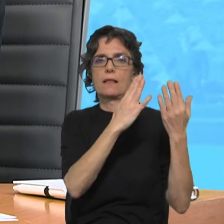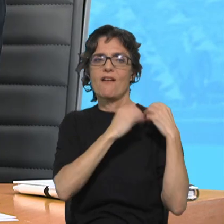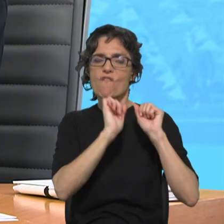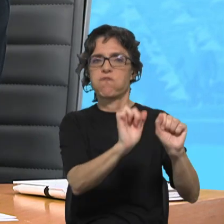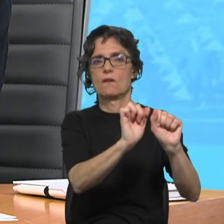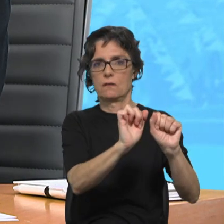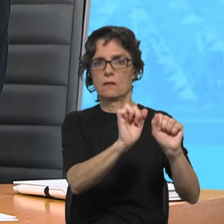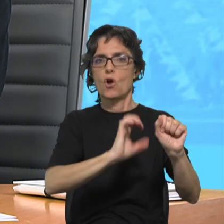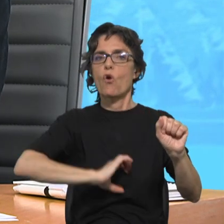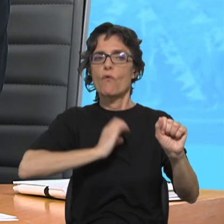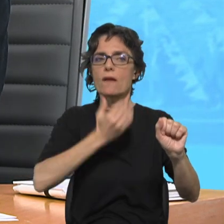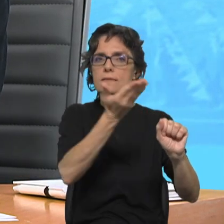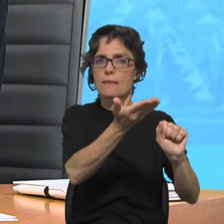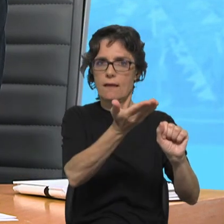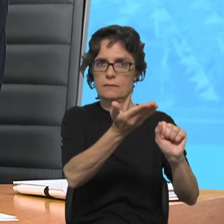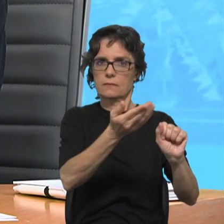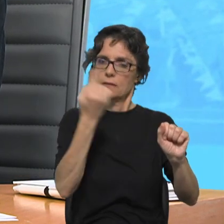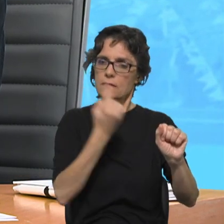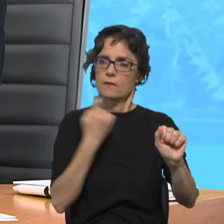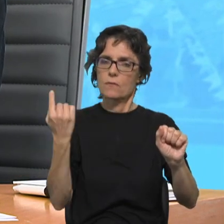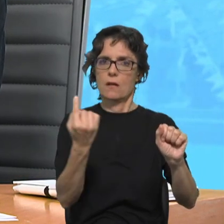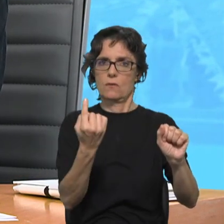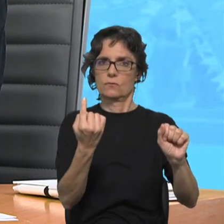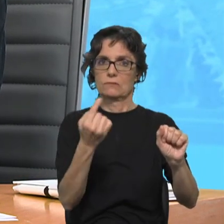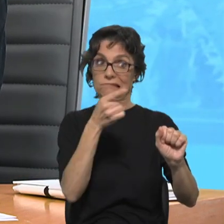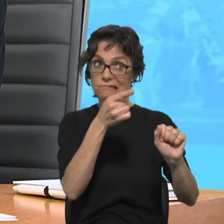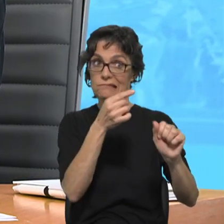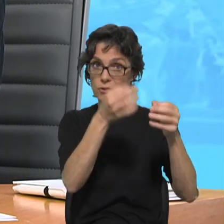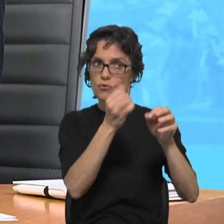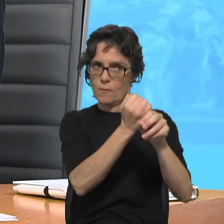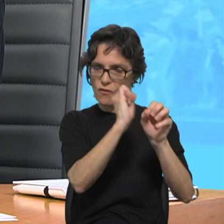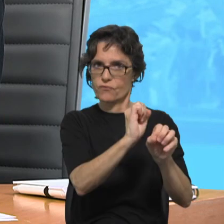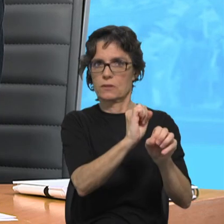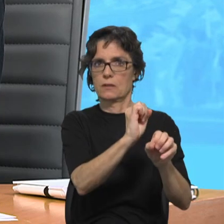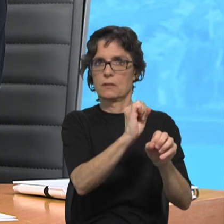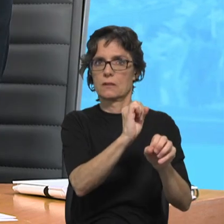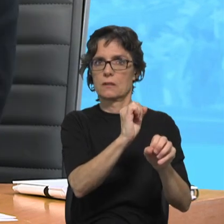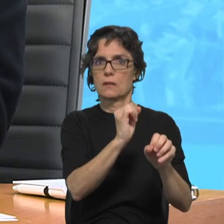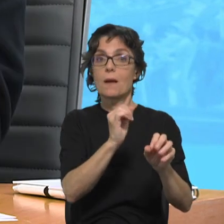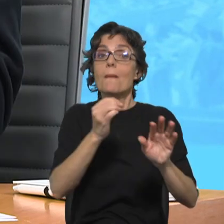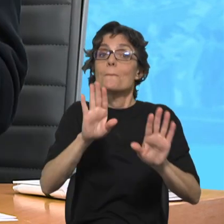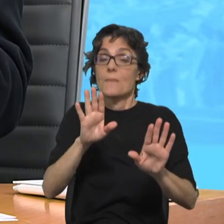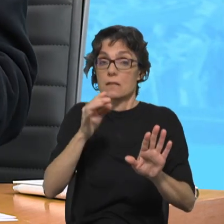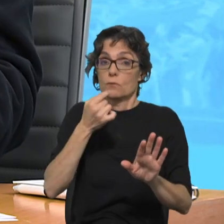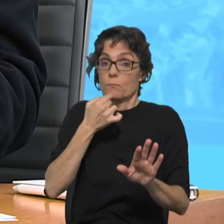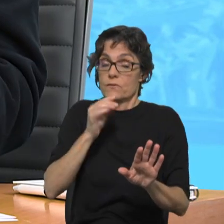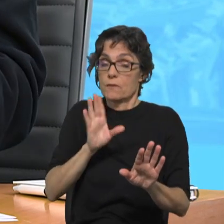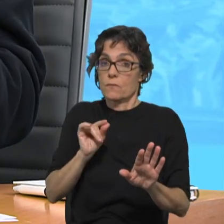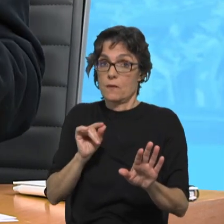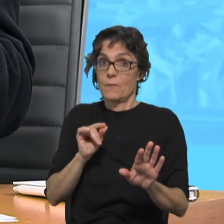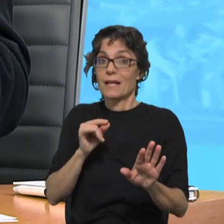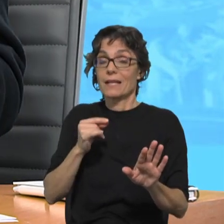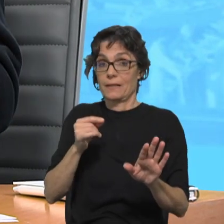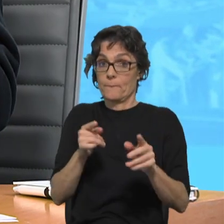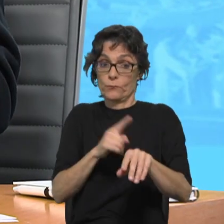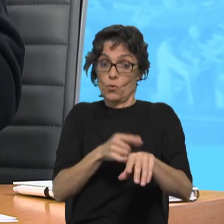devemos confiar na justiça para julgar. No entanto, também percebo que, enquanto decorrem